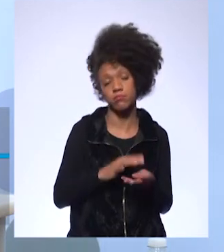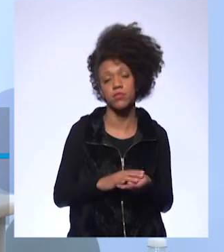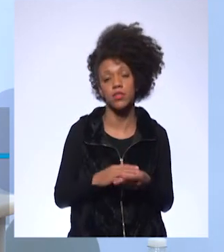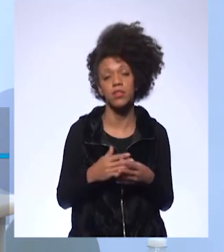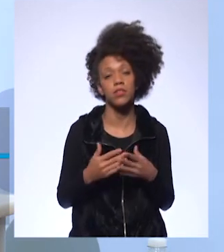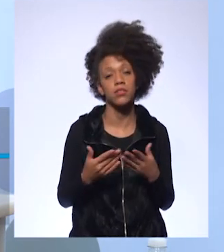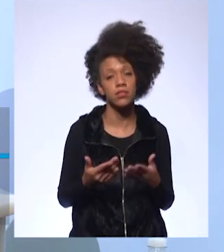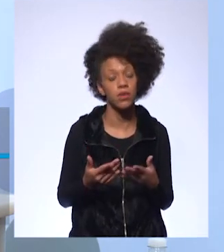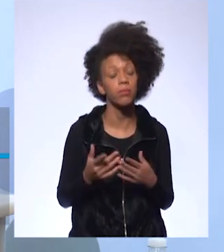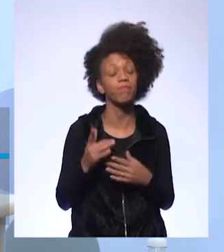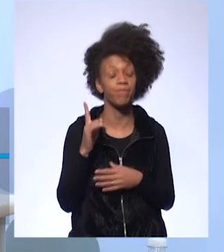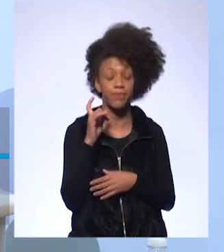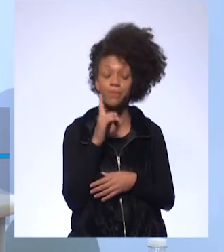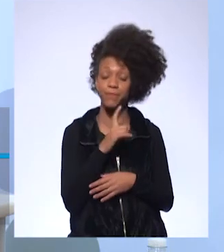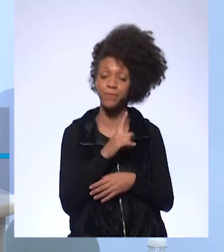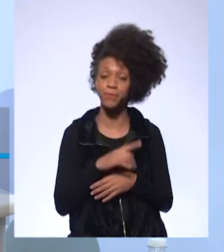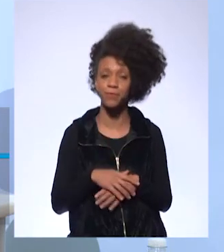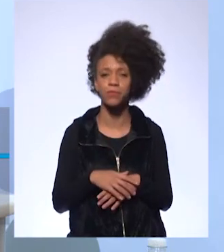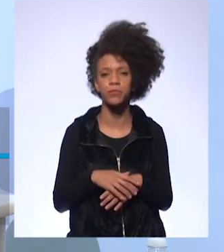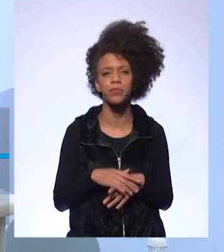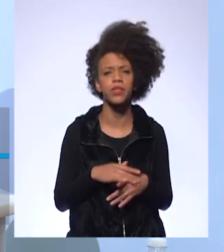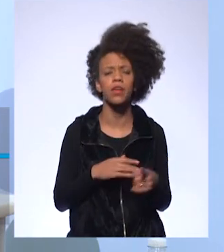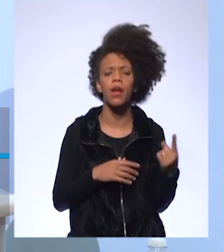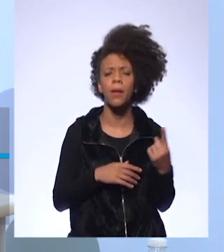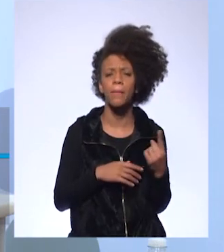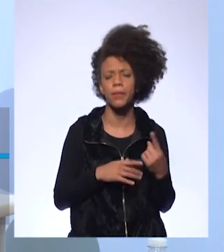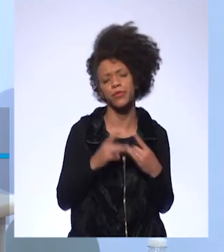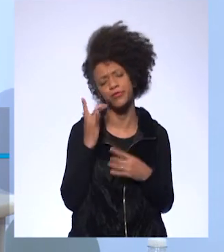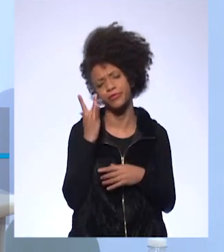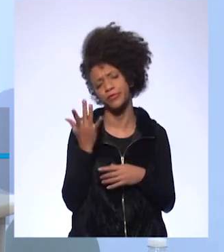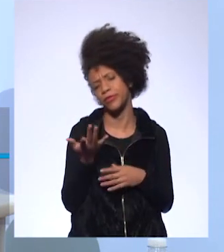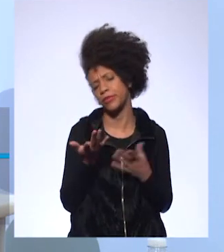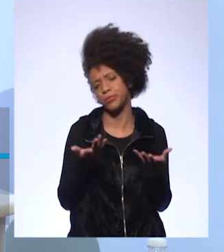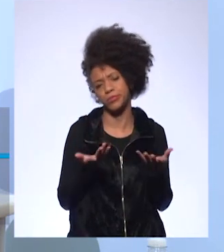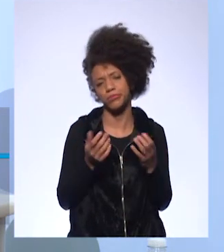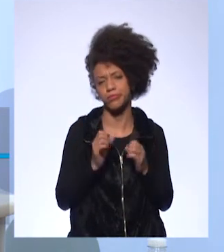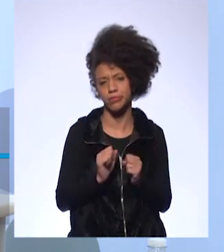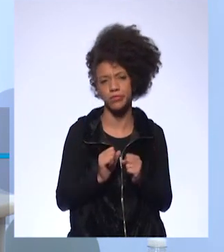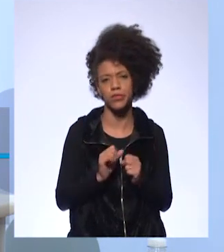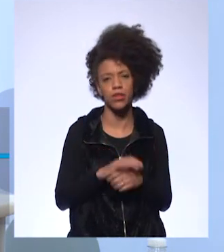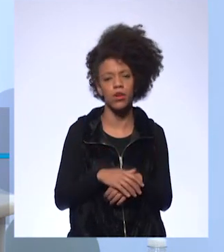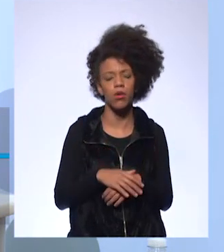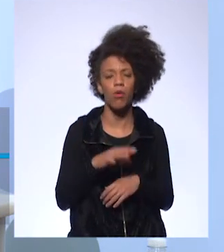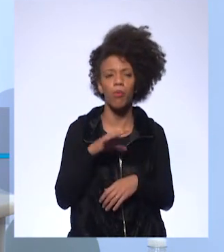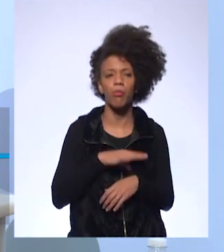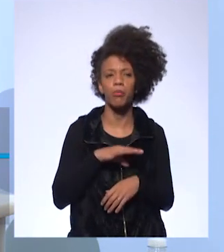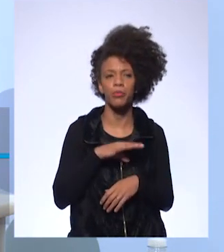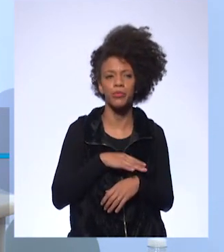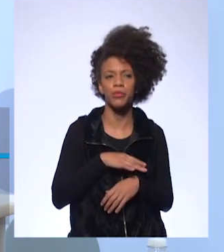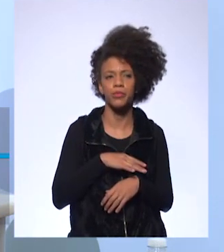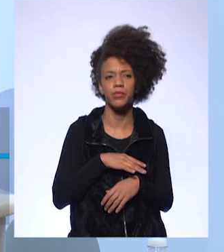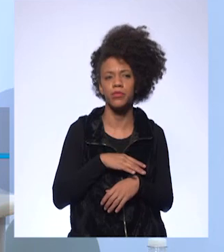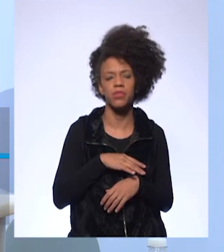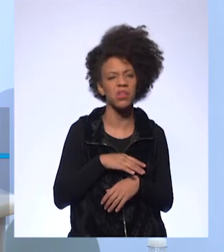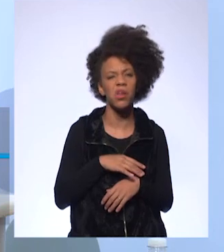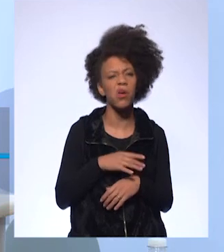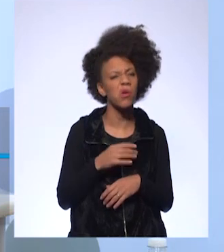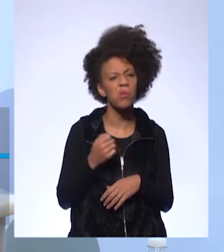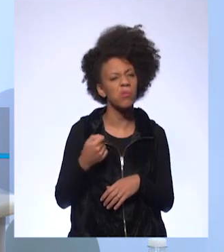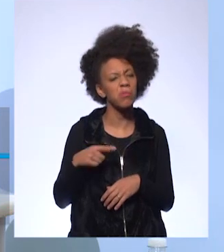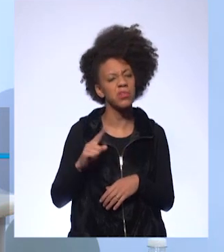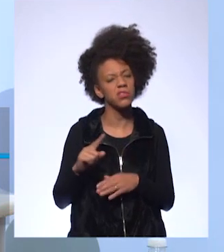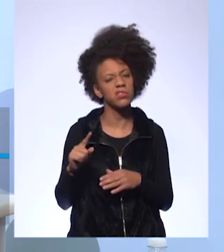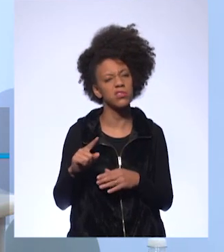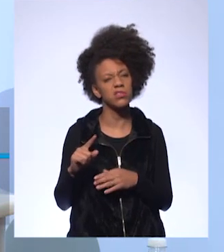então é complicado. Agora, a primeira questão era fácil, podia falar até no português, não precisa ser no próprio inglês, né? A